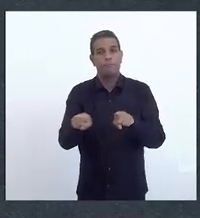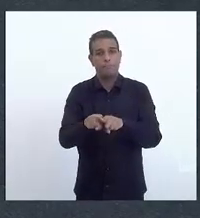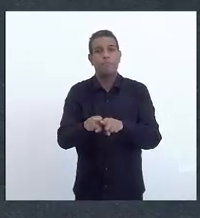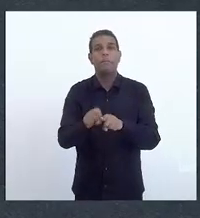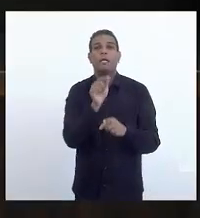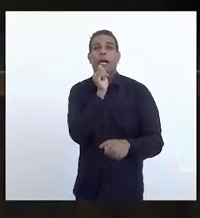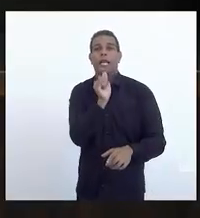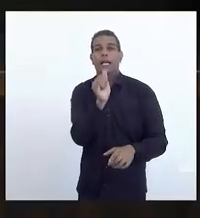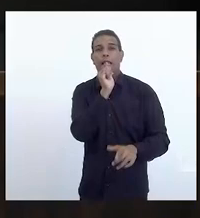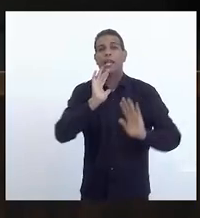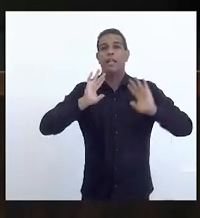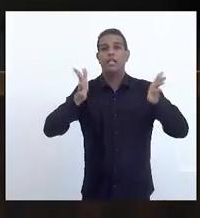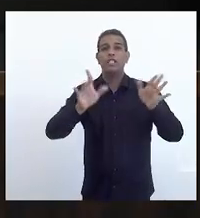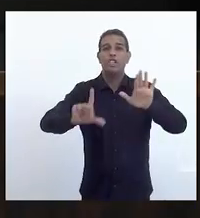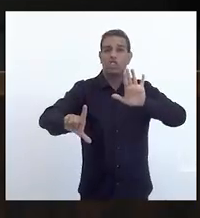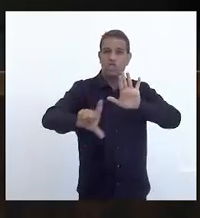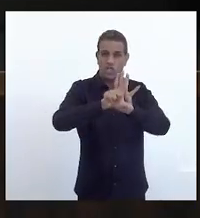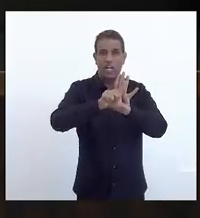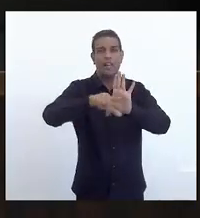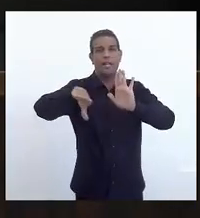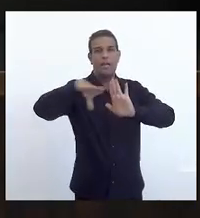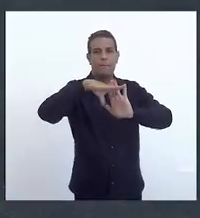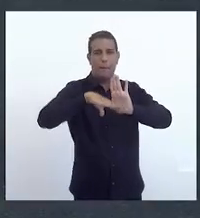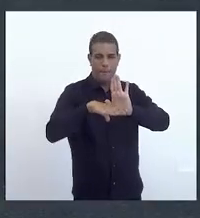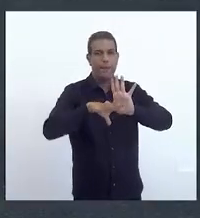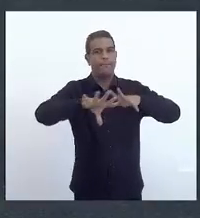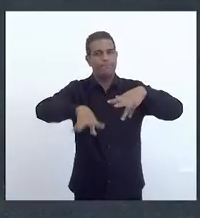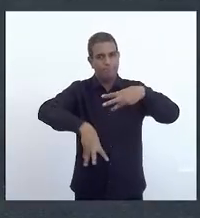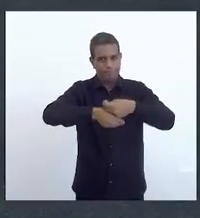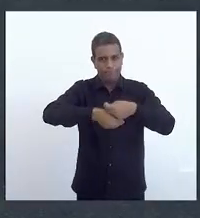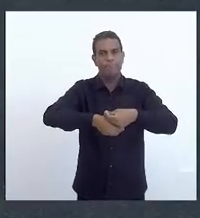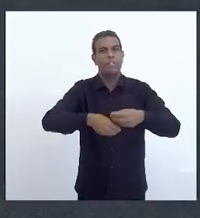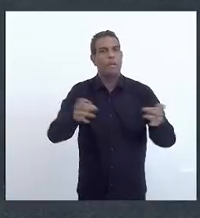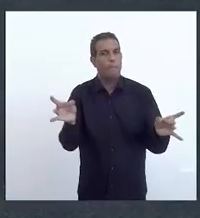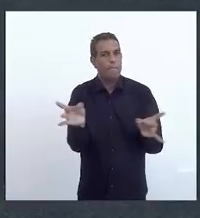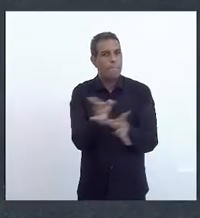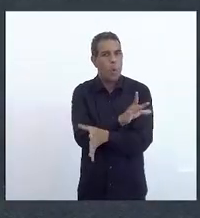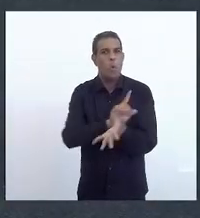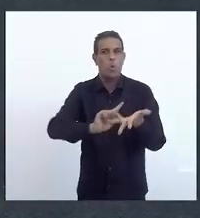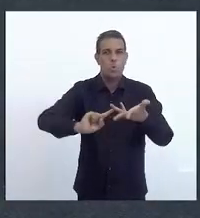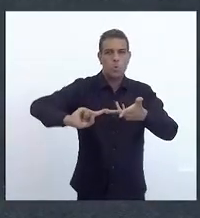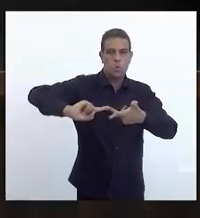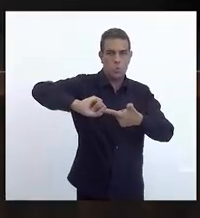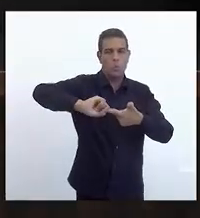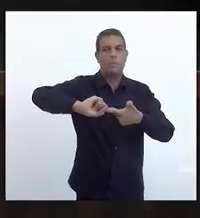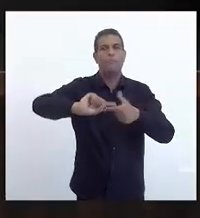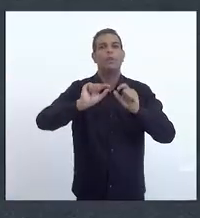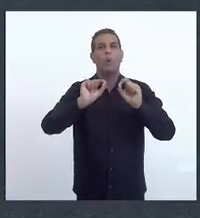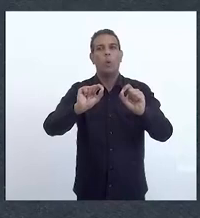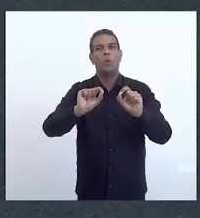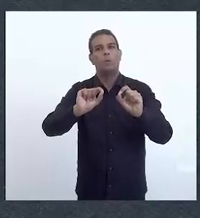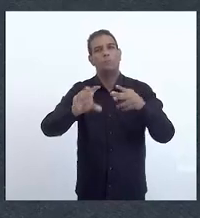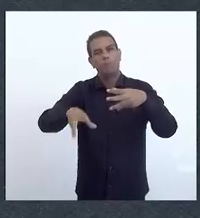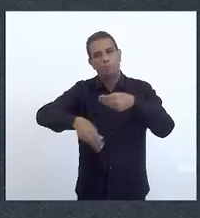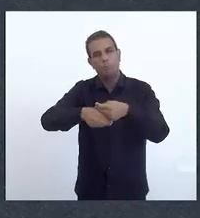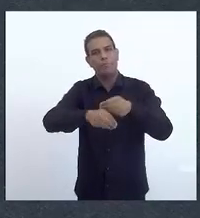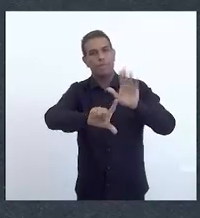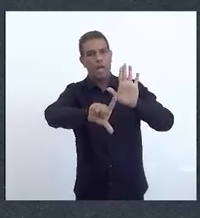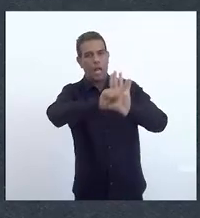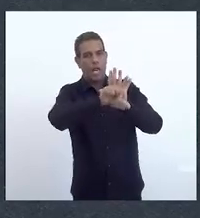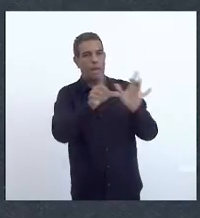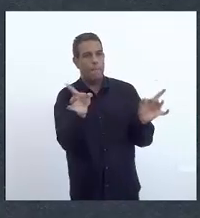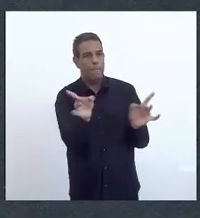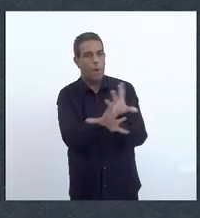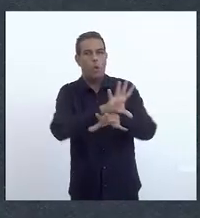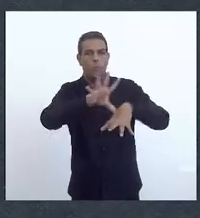lei existente, a emenda à lei... Pegar as emendas do Carlos Mink e remeter à lei existente. É